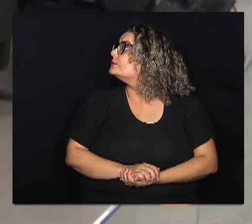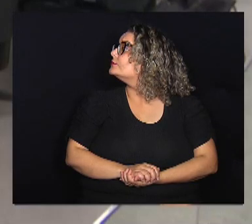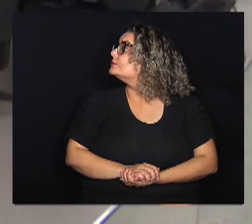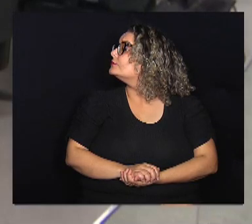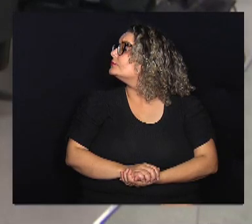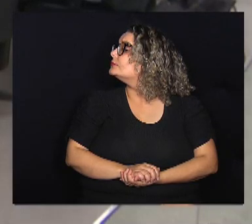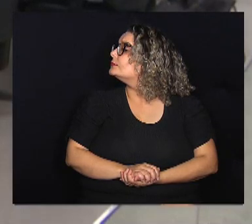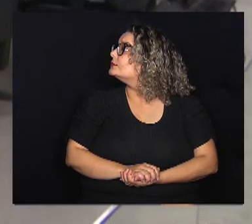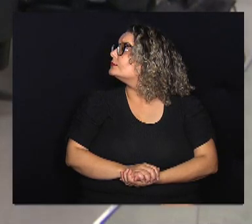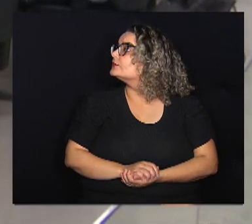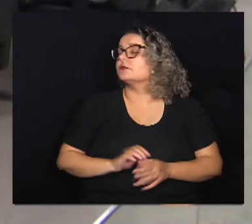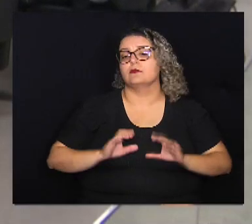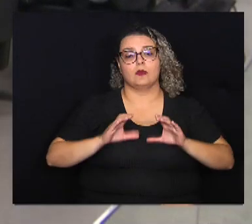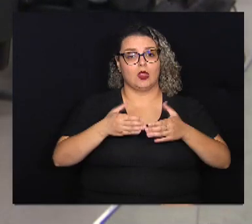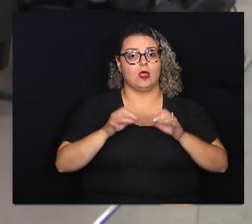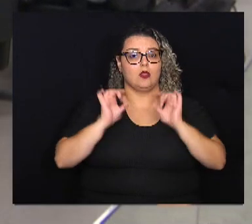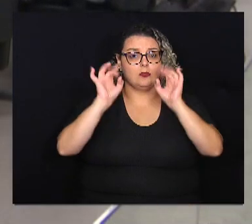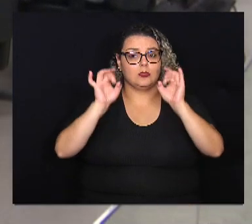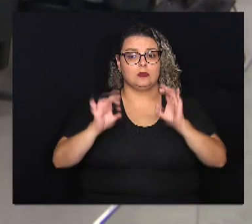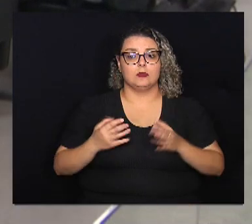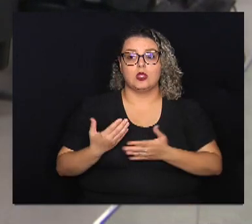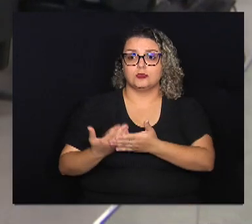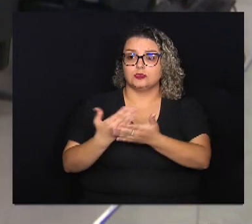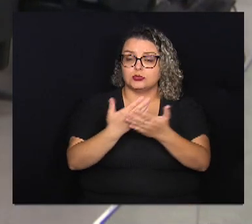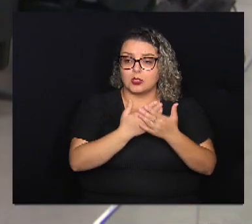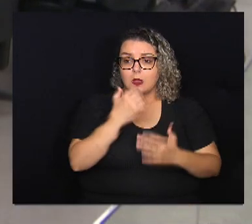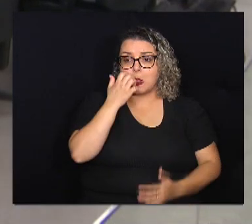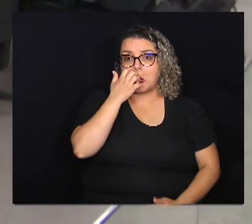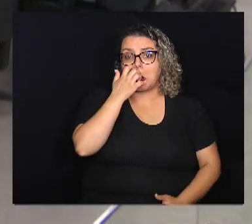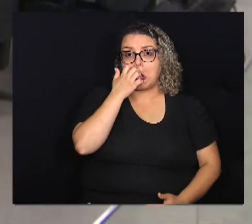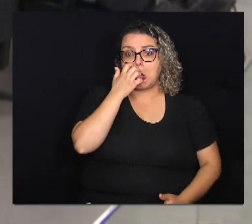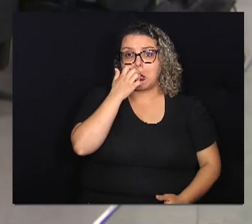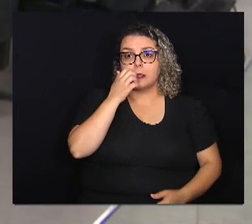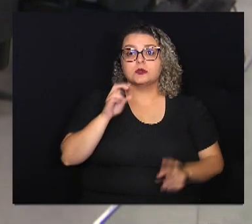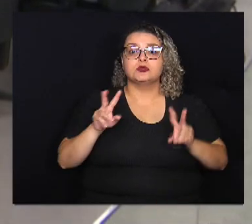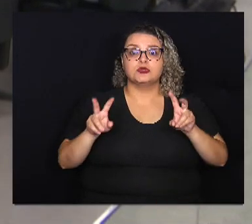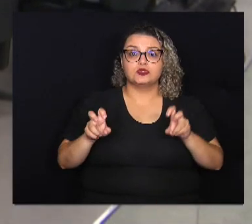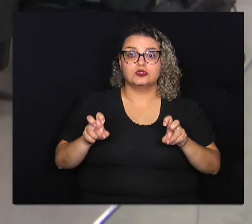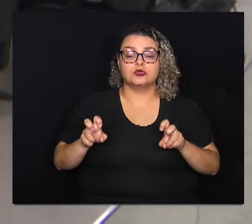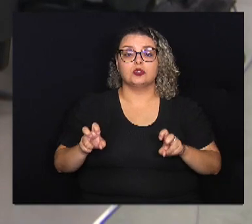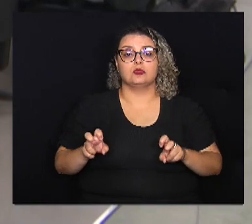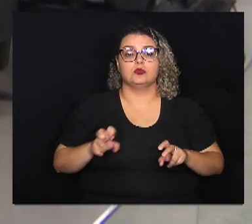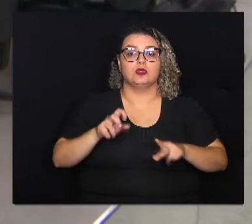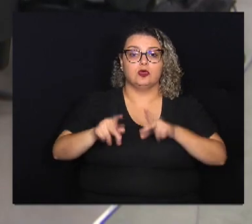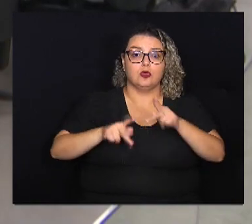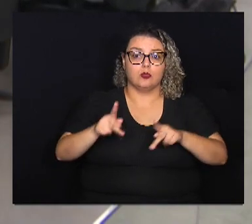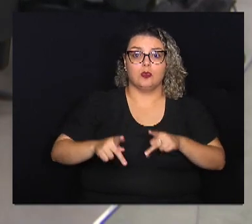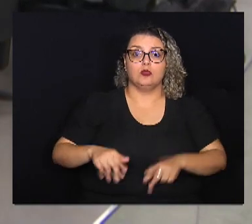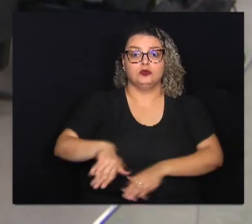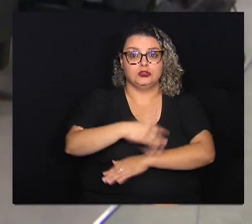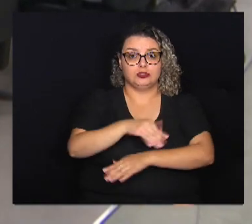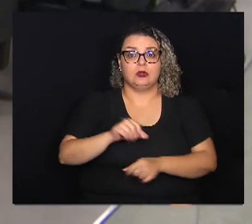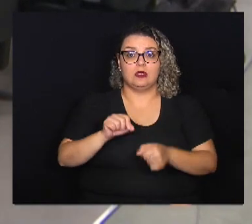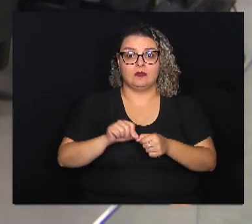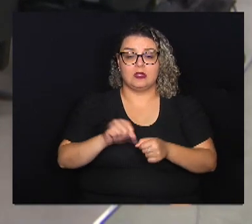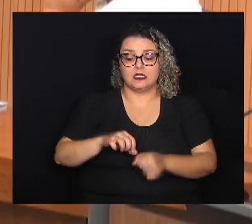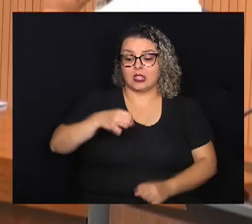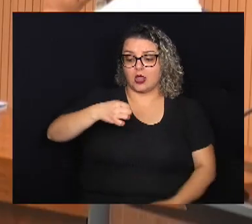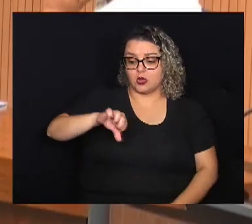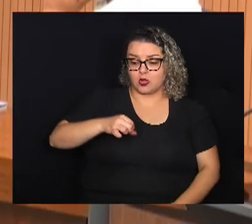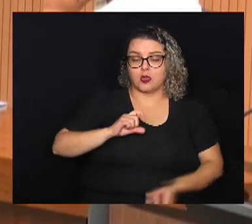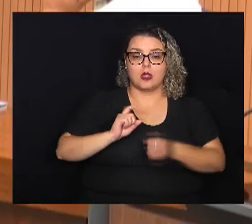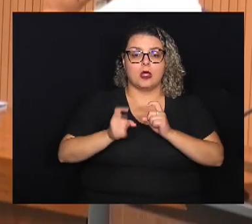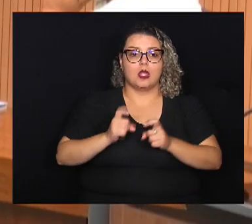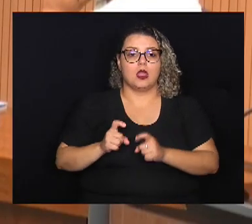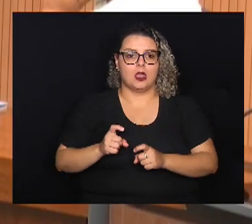a comissão especial de estudos sobre a população em situação de rua realizou a nona reunião com